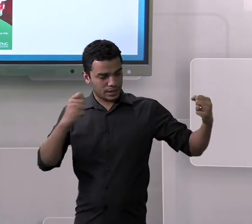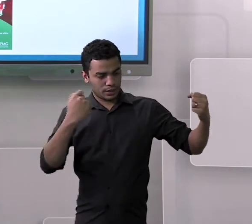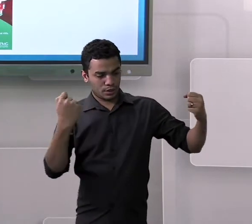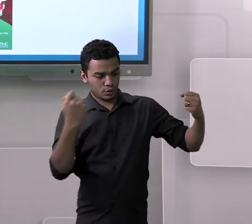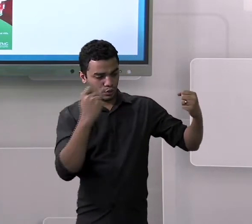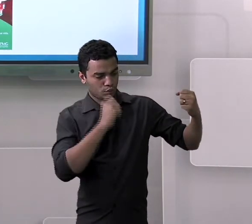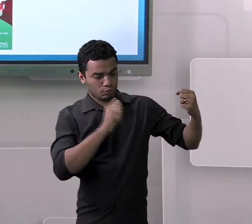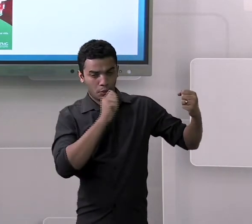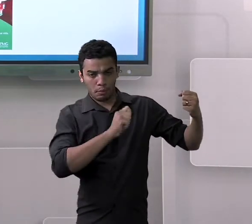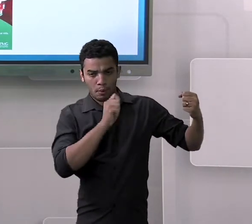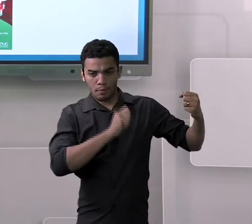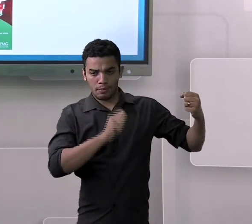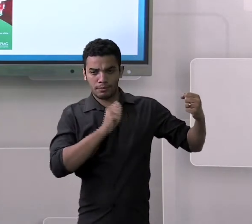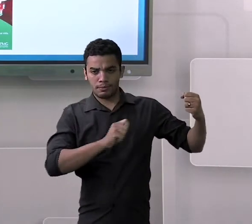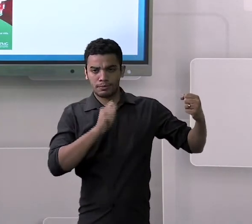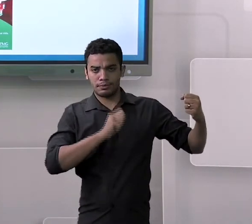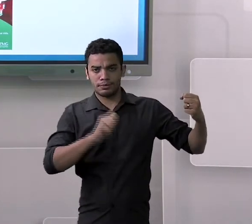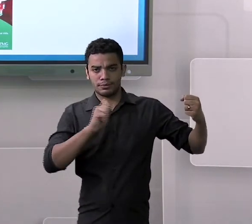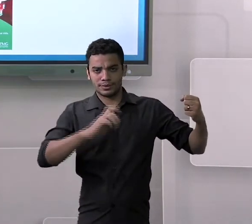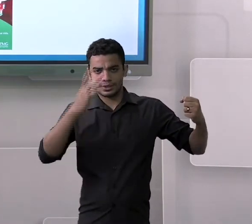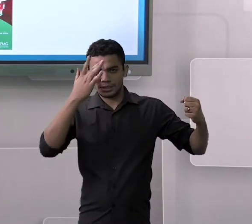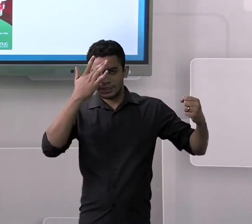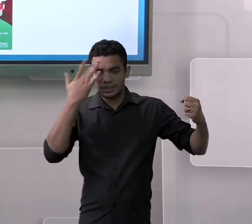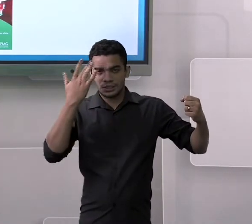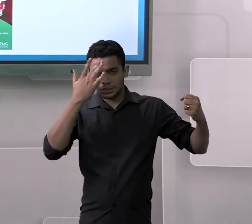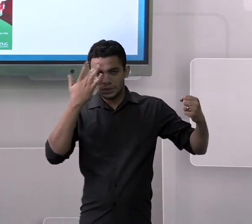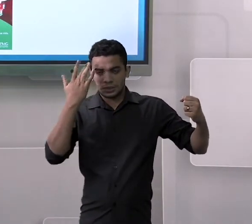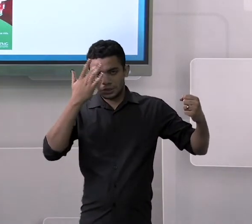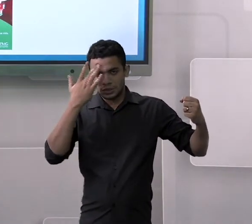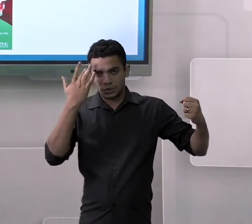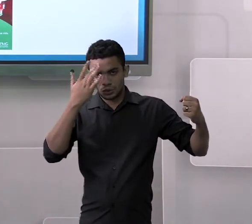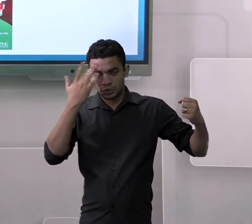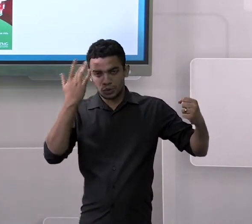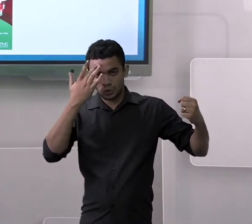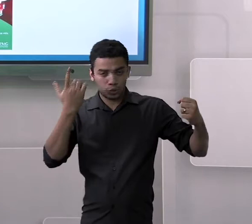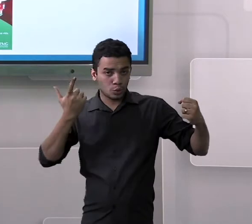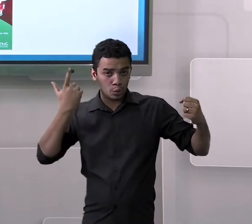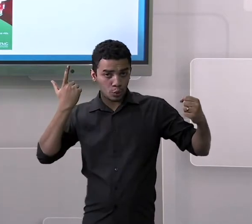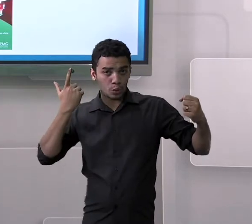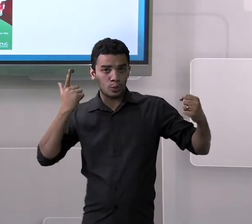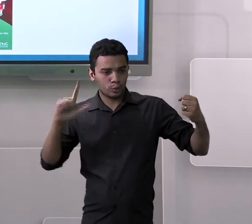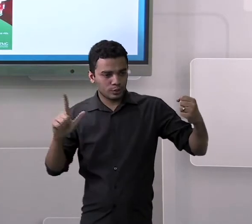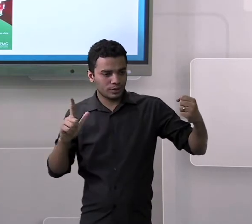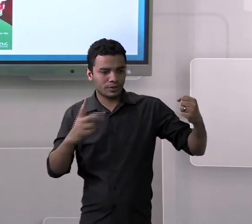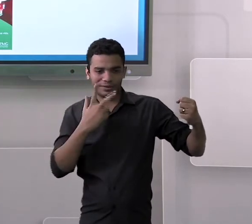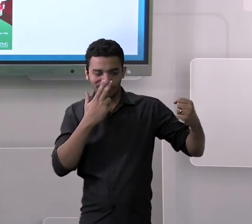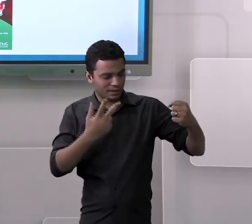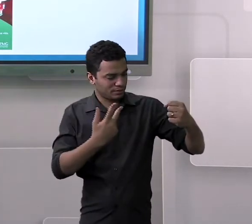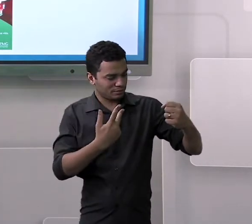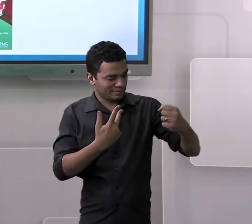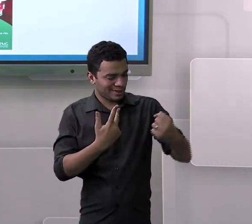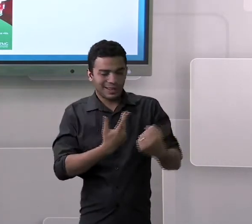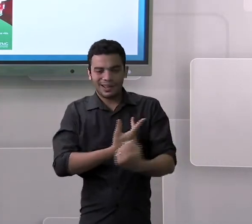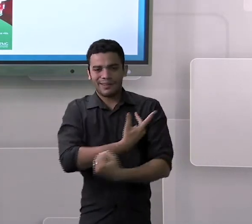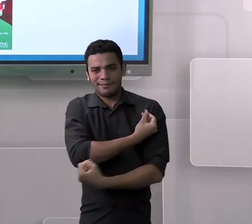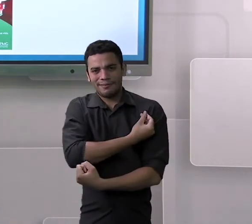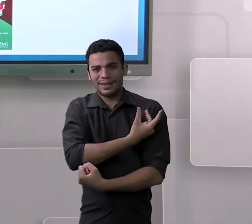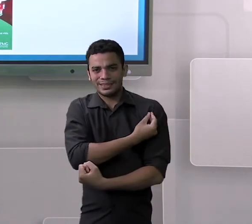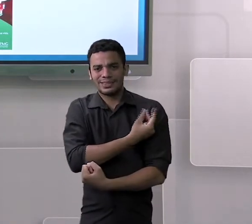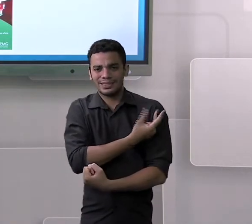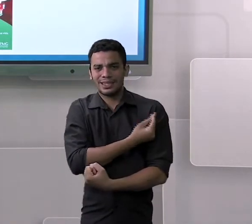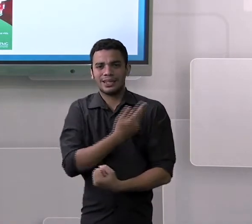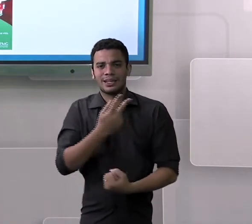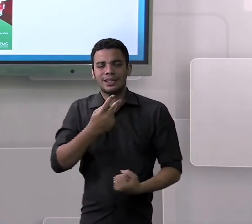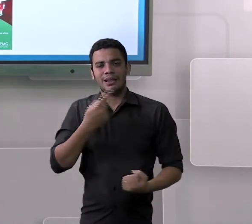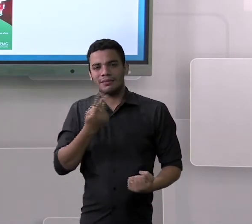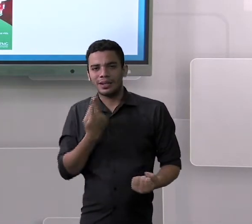de produto, de serviço, principalmente quando estamos em campanhas de vacinação dos nossos pets, né, que a